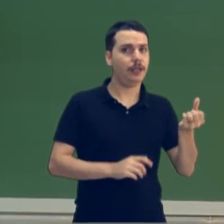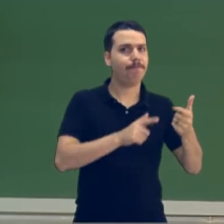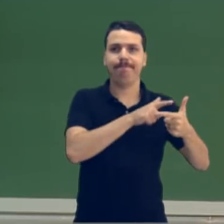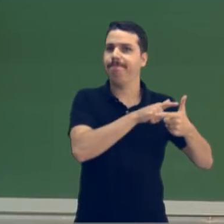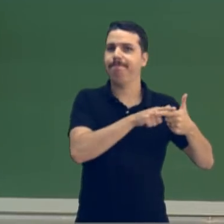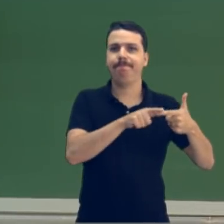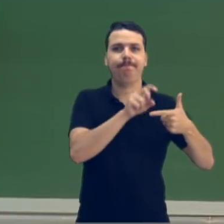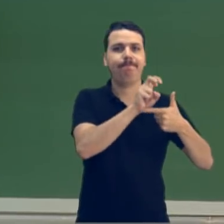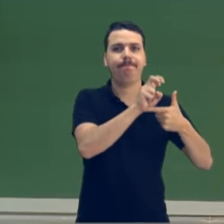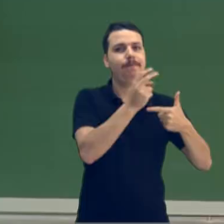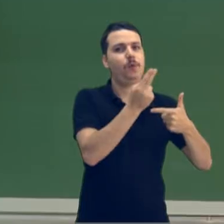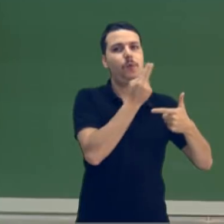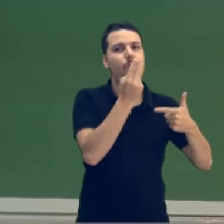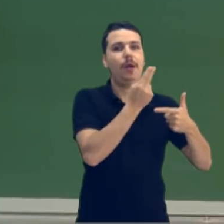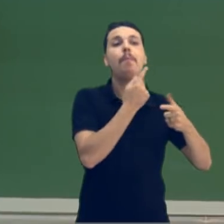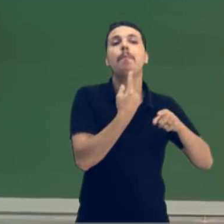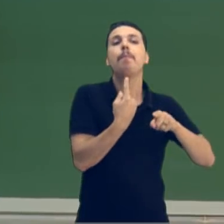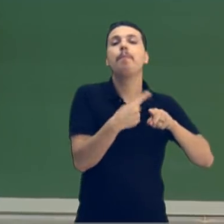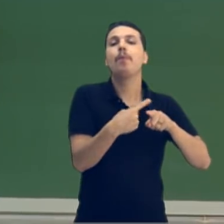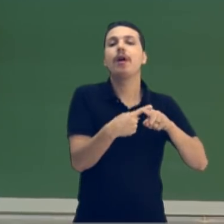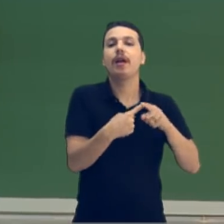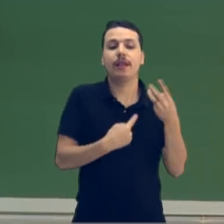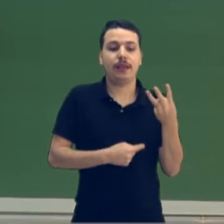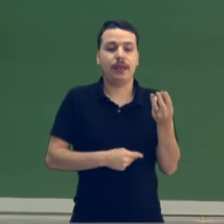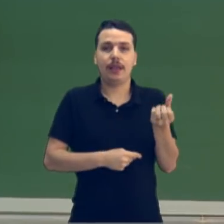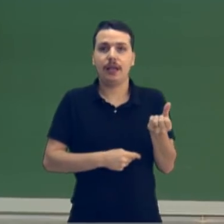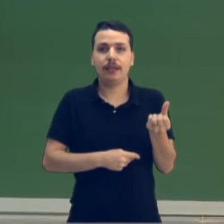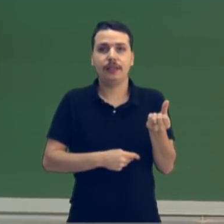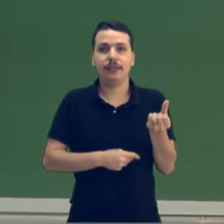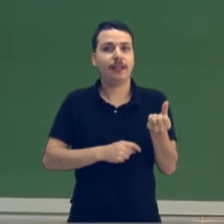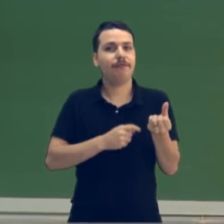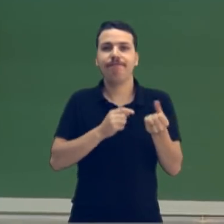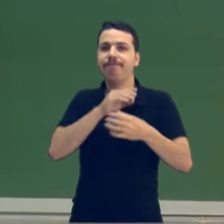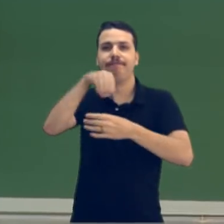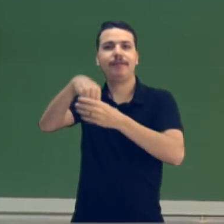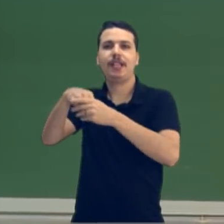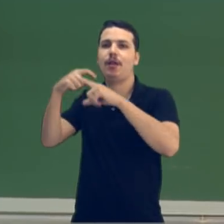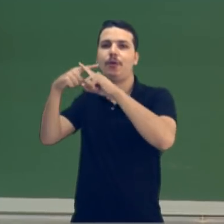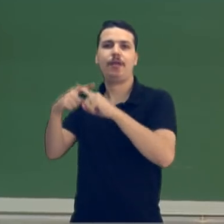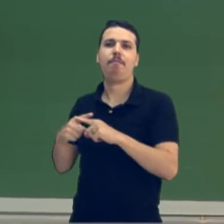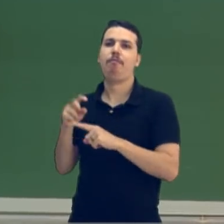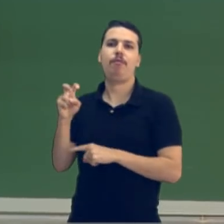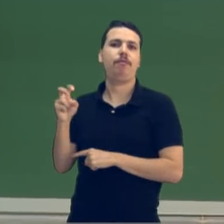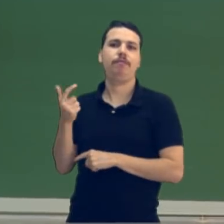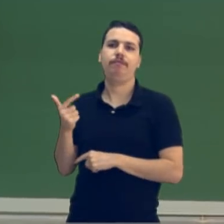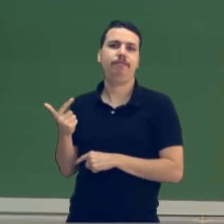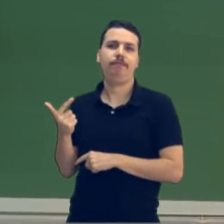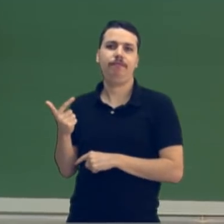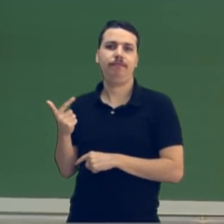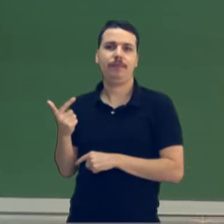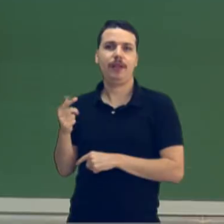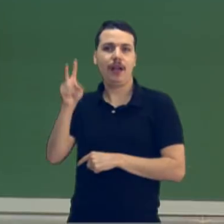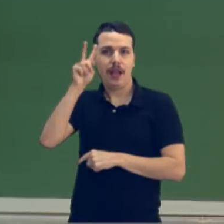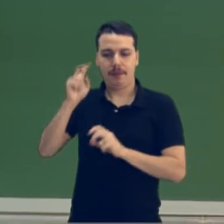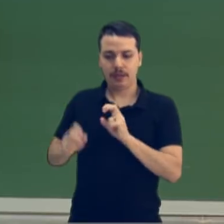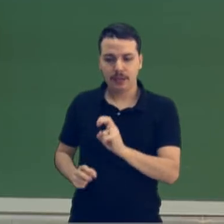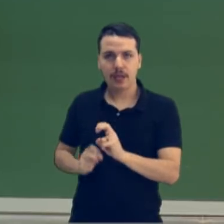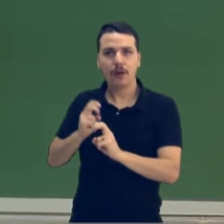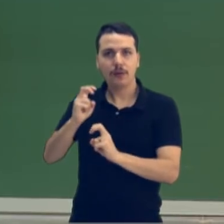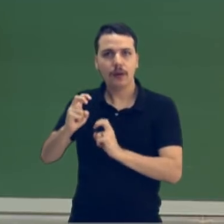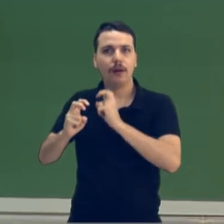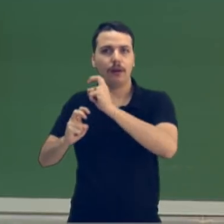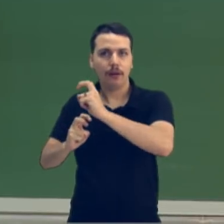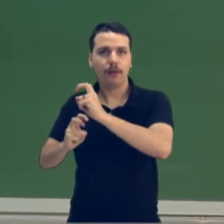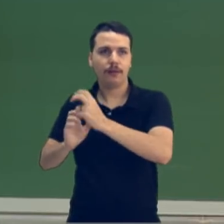5, pois 36 não é múltiplo de 5. Lembra lá do 5 em 5.